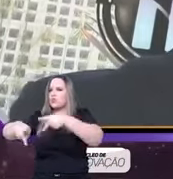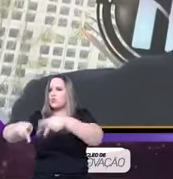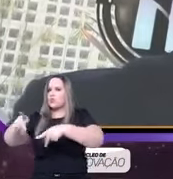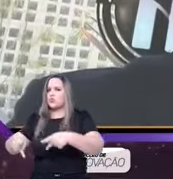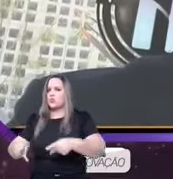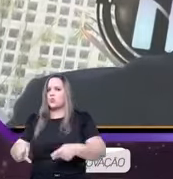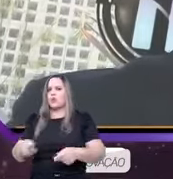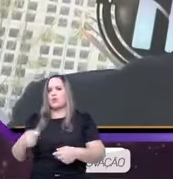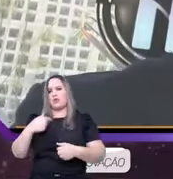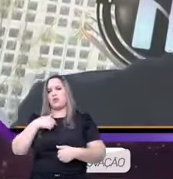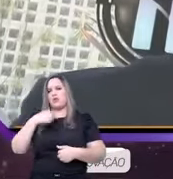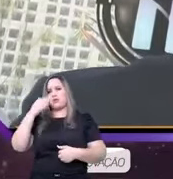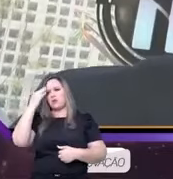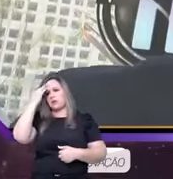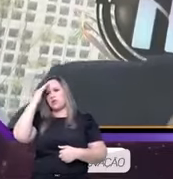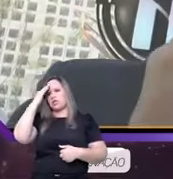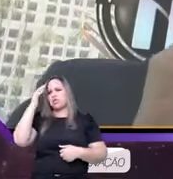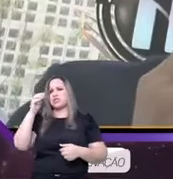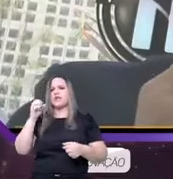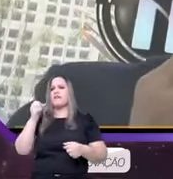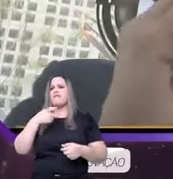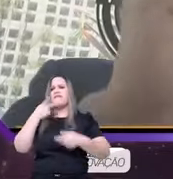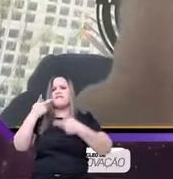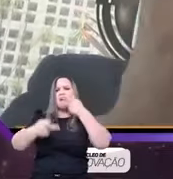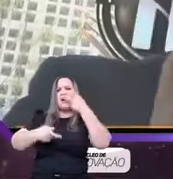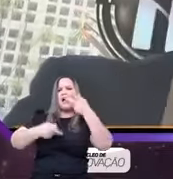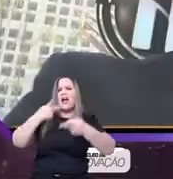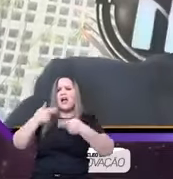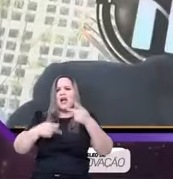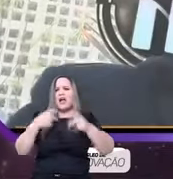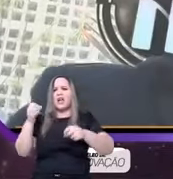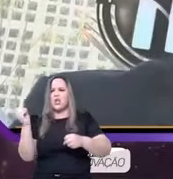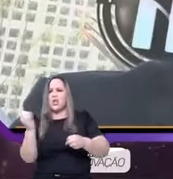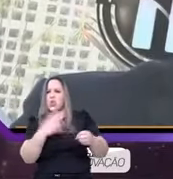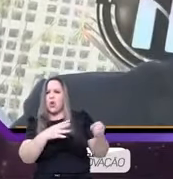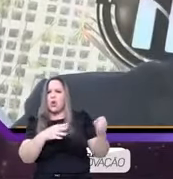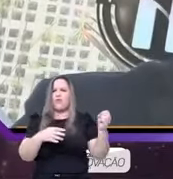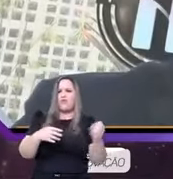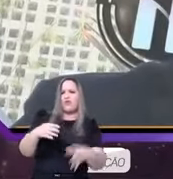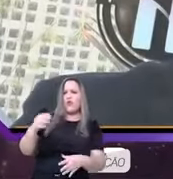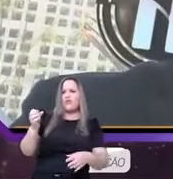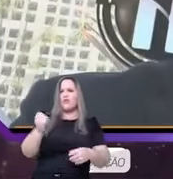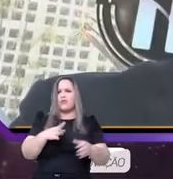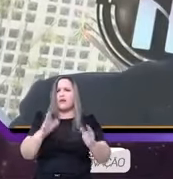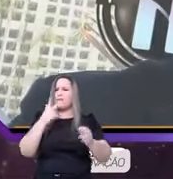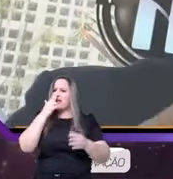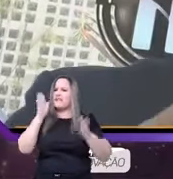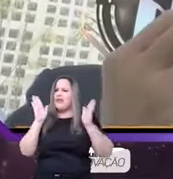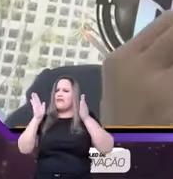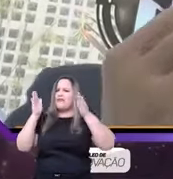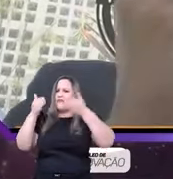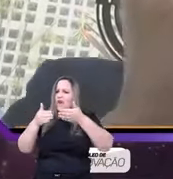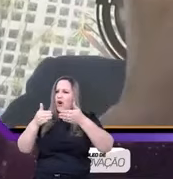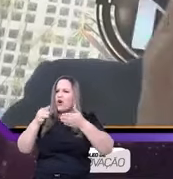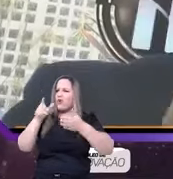gente fala de inovação, nós temos sempre foco no cliente, como foi usada a terminologia,